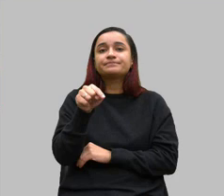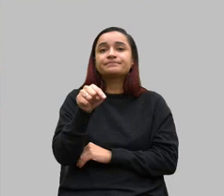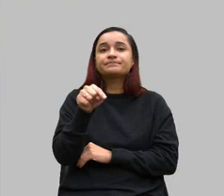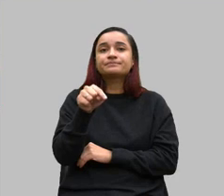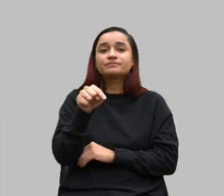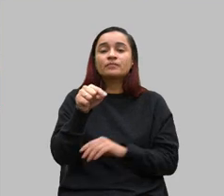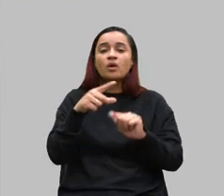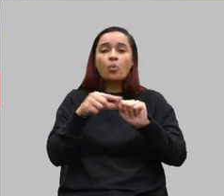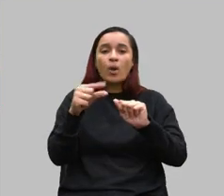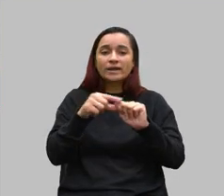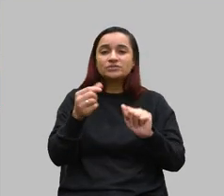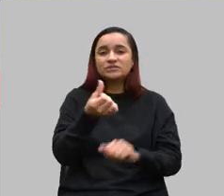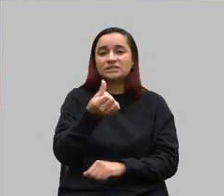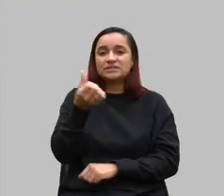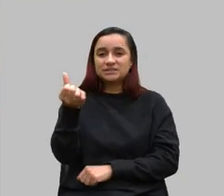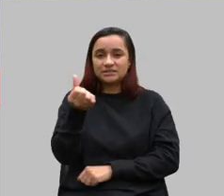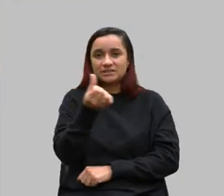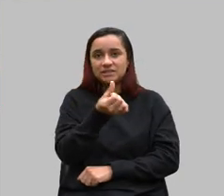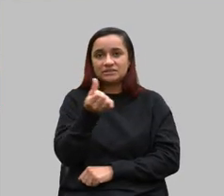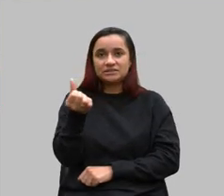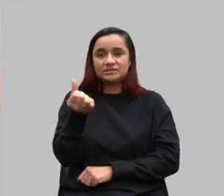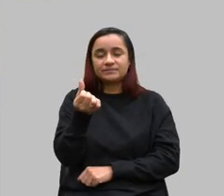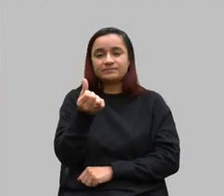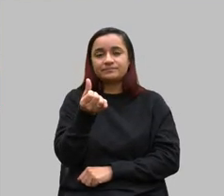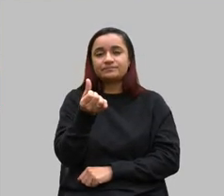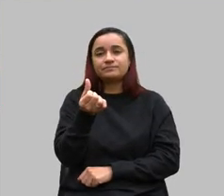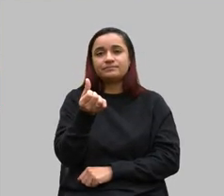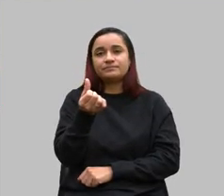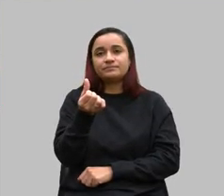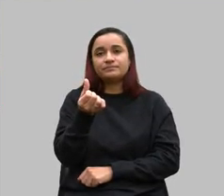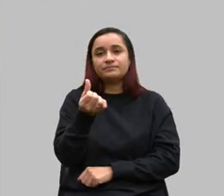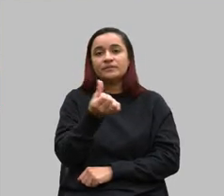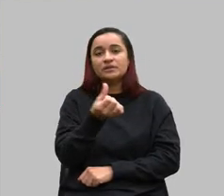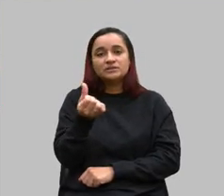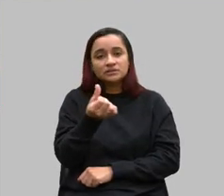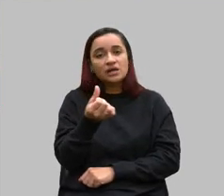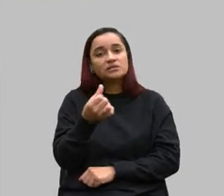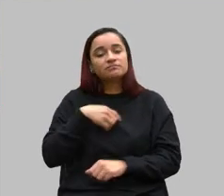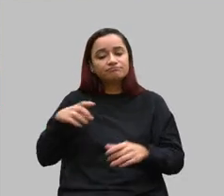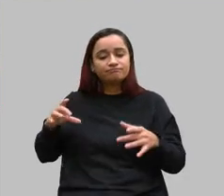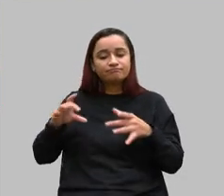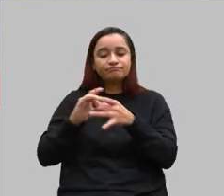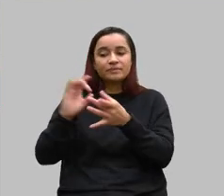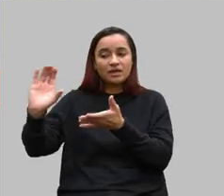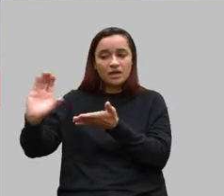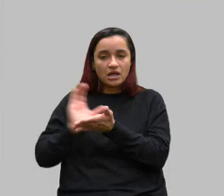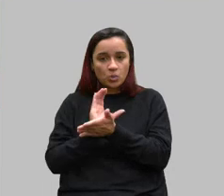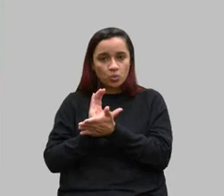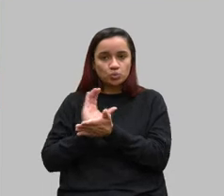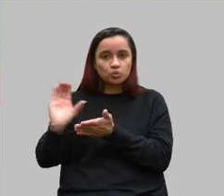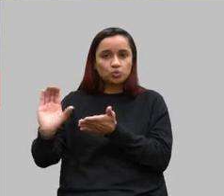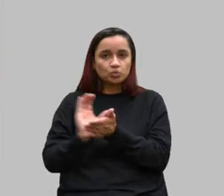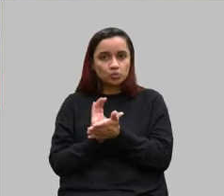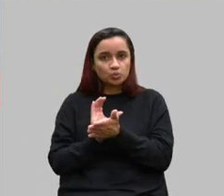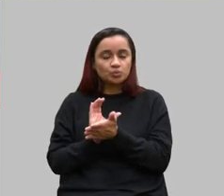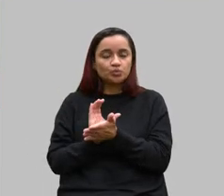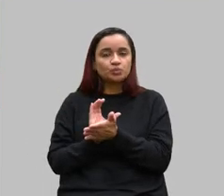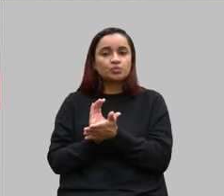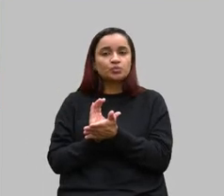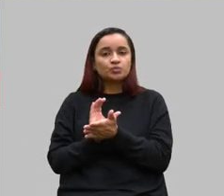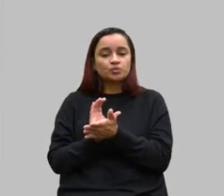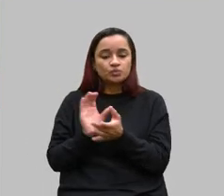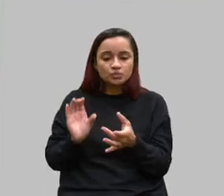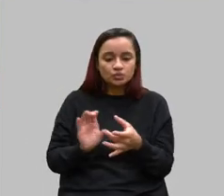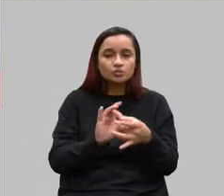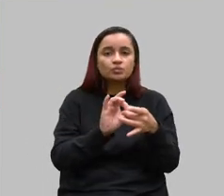artigo 66 que vincula os recursos de outorgas